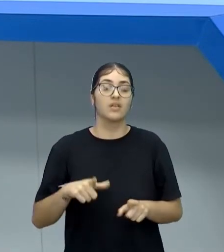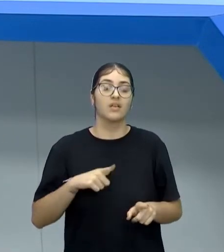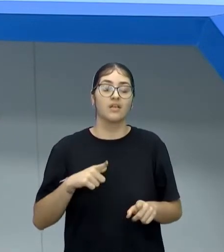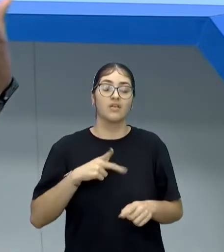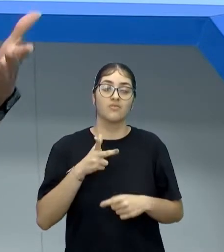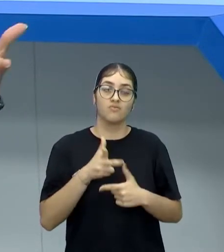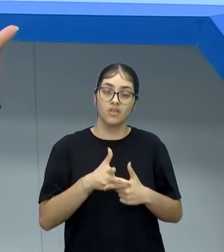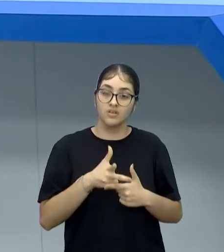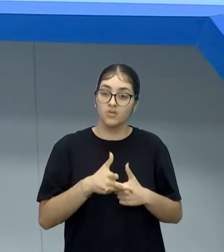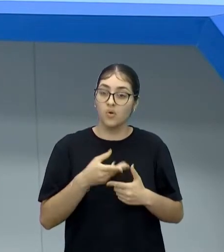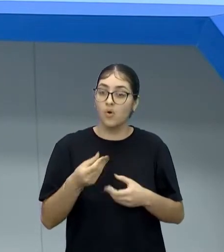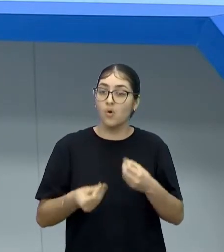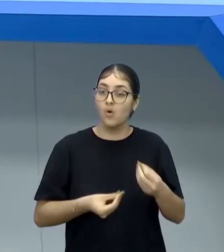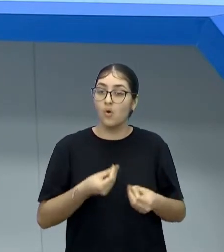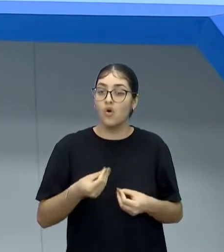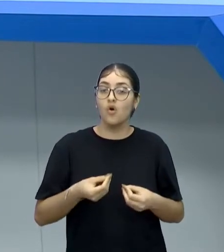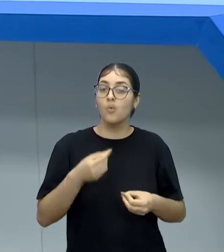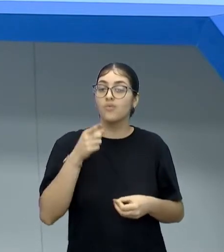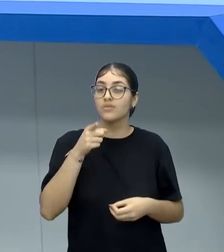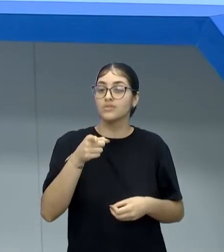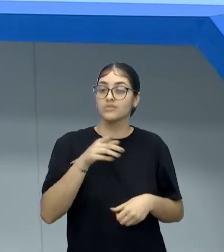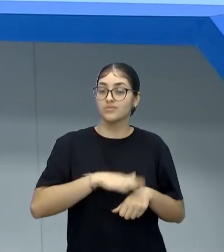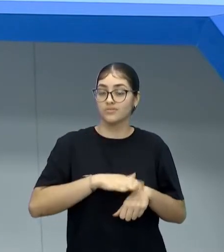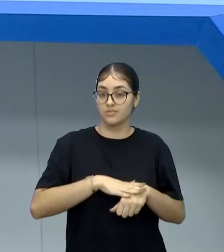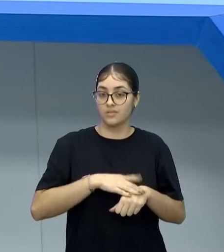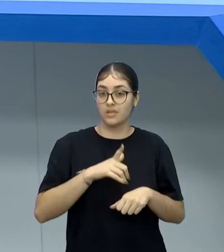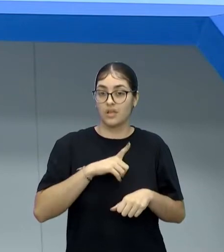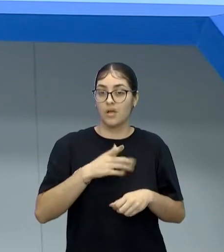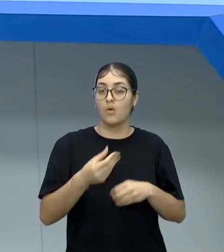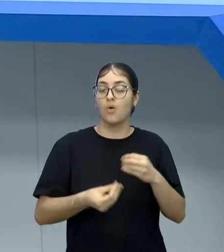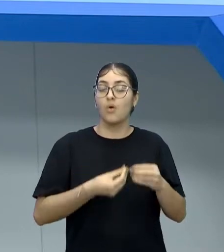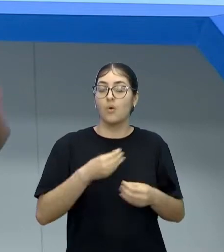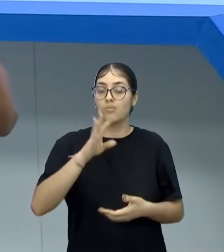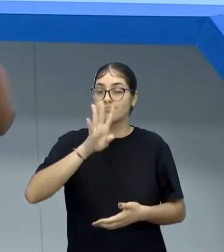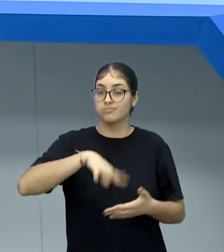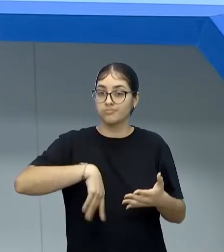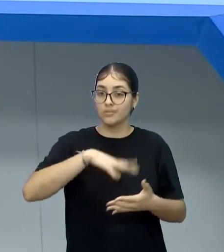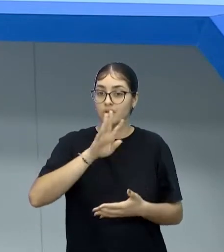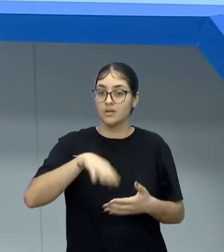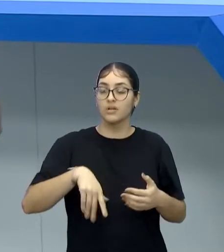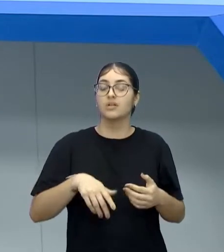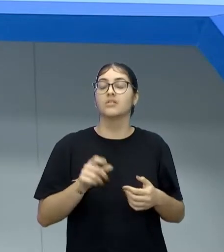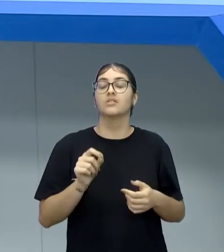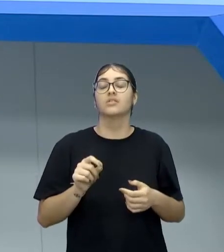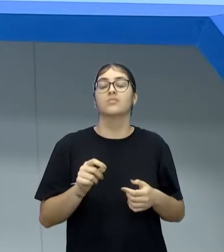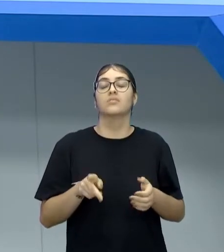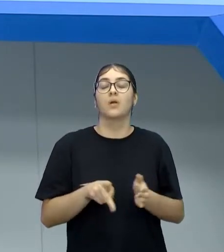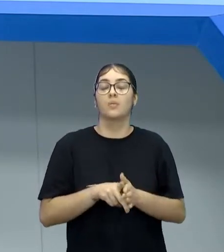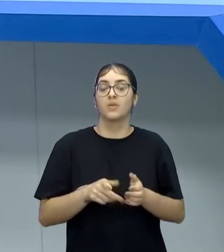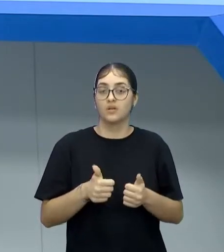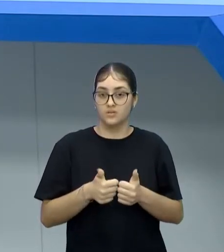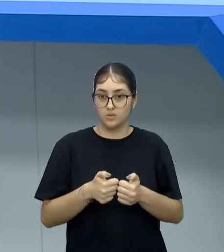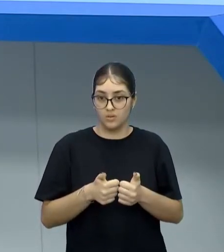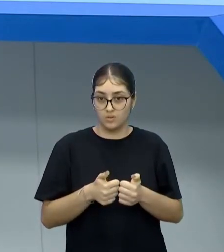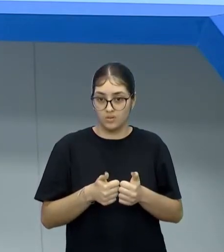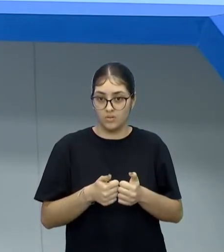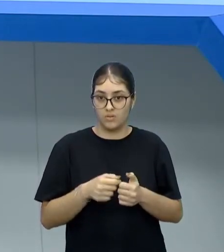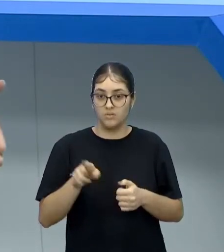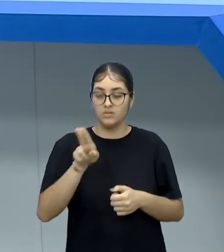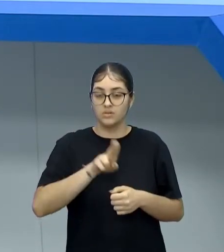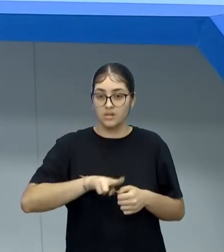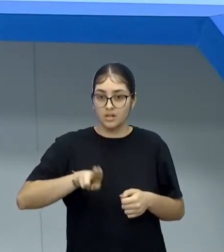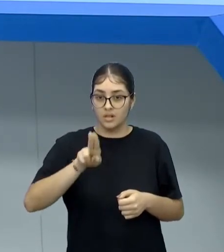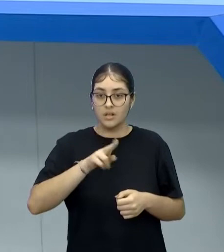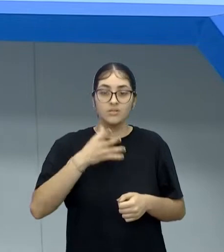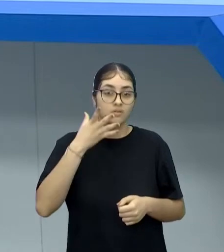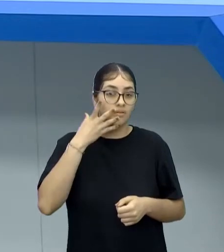também ensinando como vocês podem pesquisar aí no YouTube, como programar o jogo Genius, né? Sim. Usando o Scratch. Então